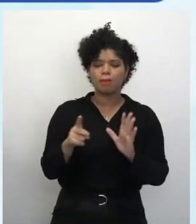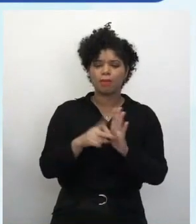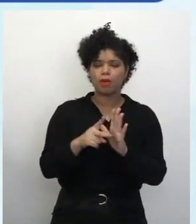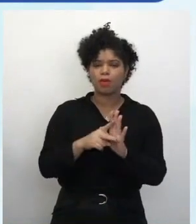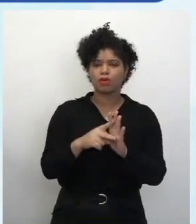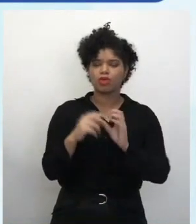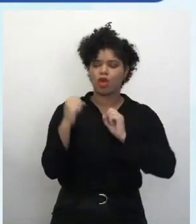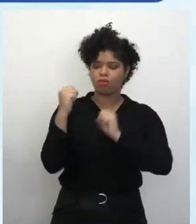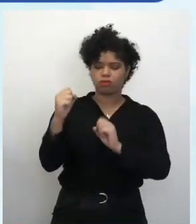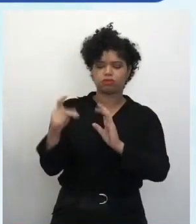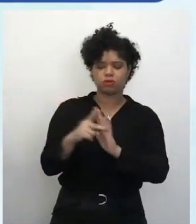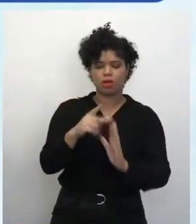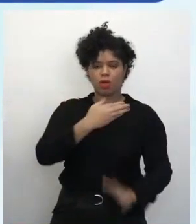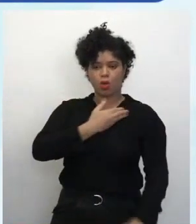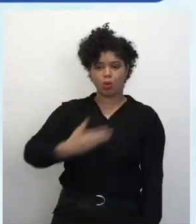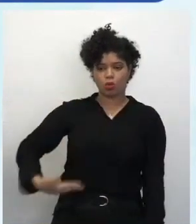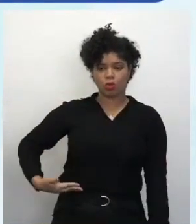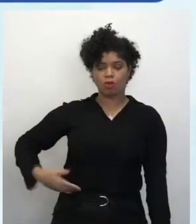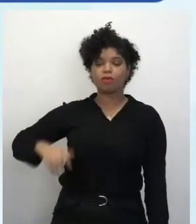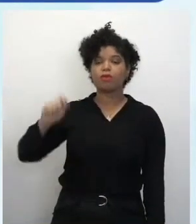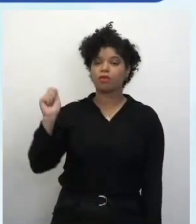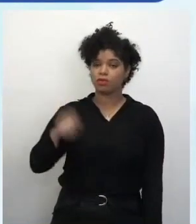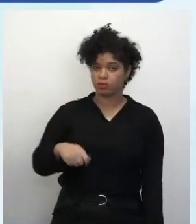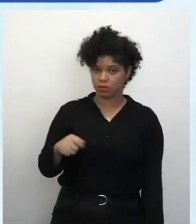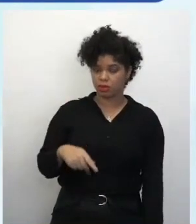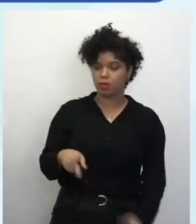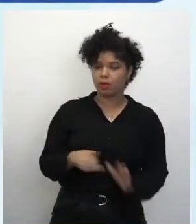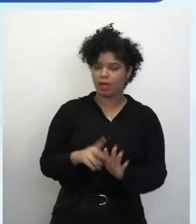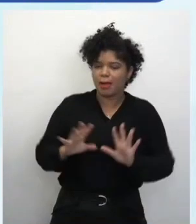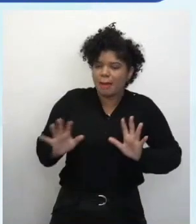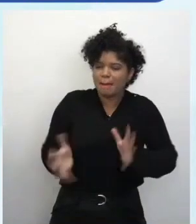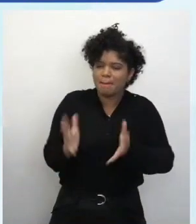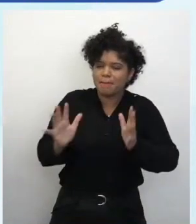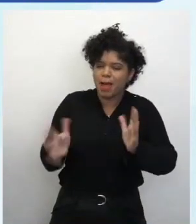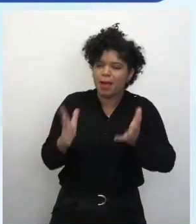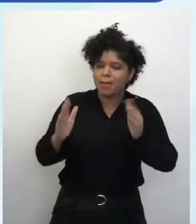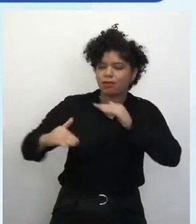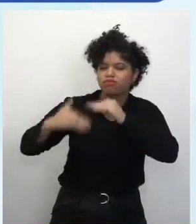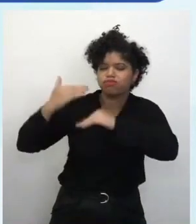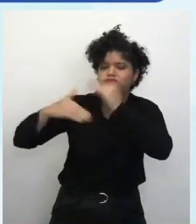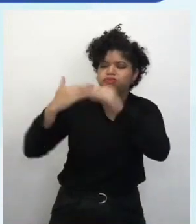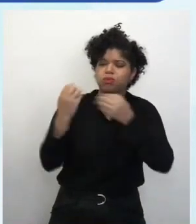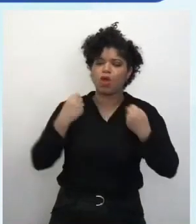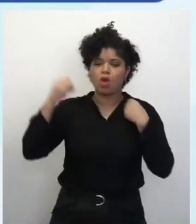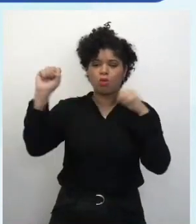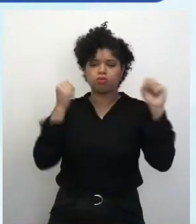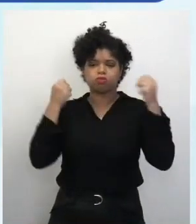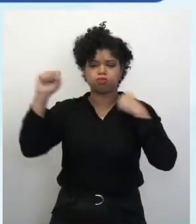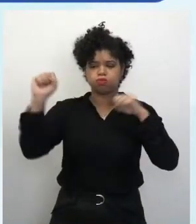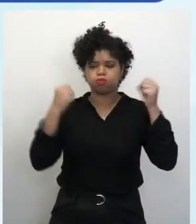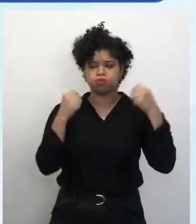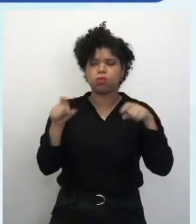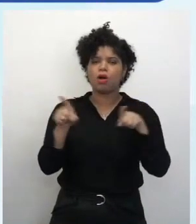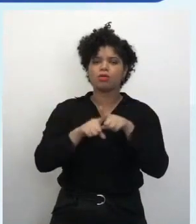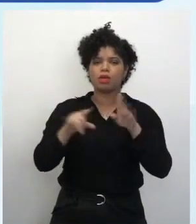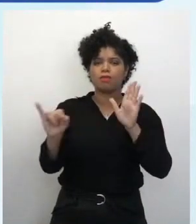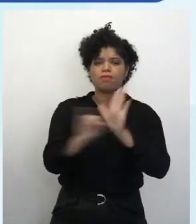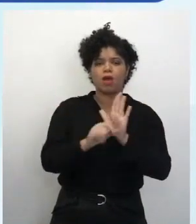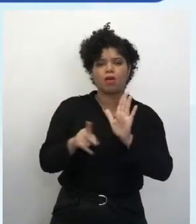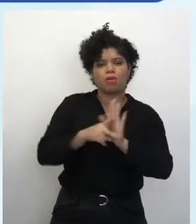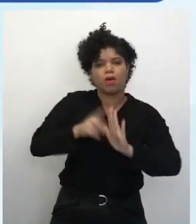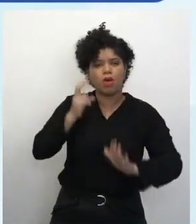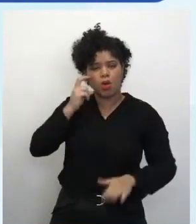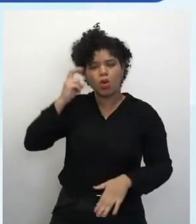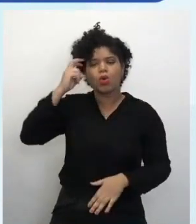empoderamento do Estado Nacional como indutor de desenvolvimento industrial e da identidade